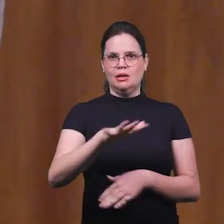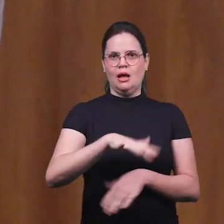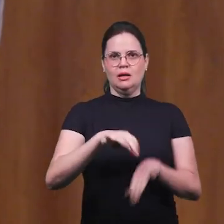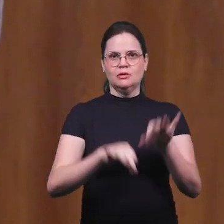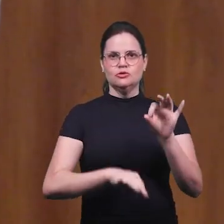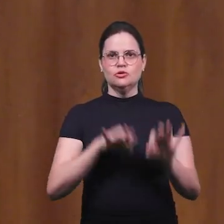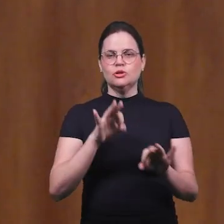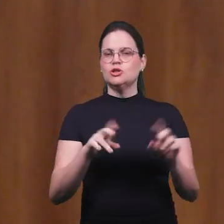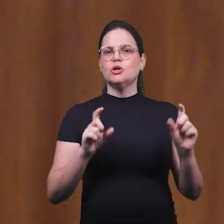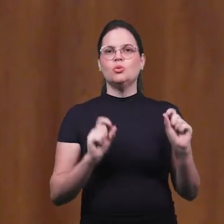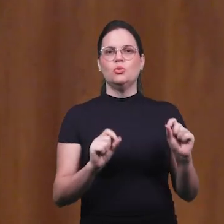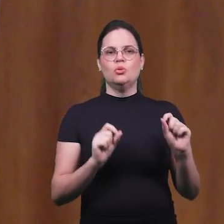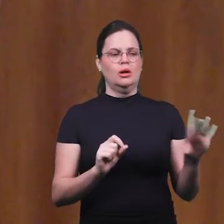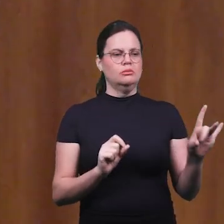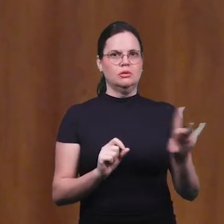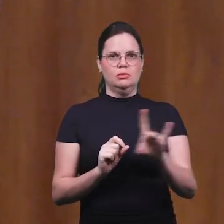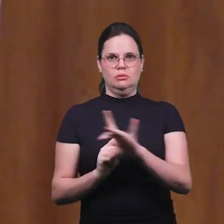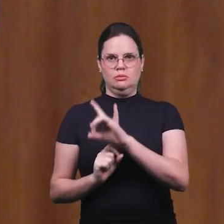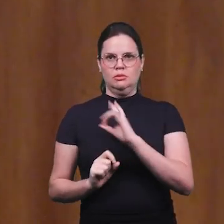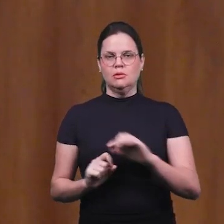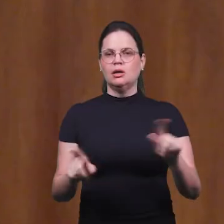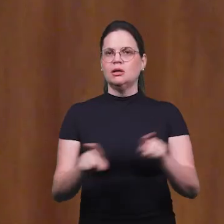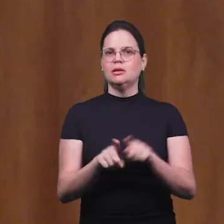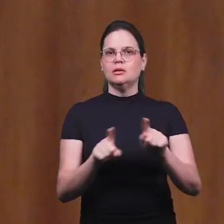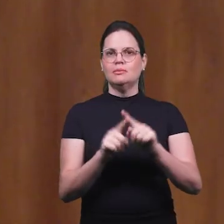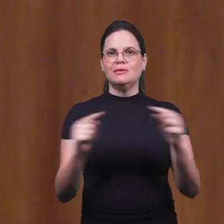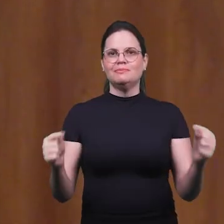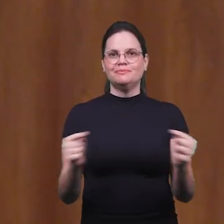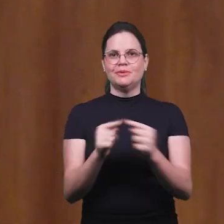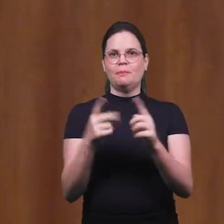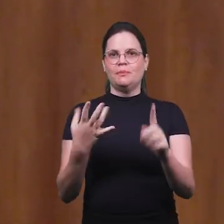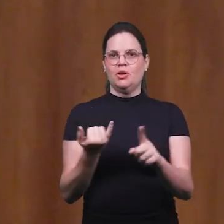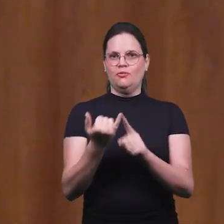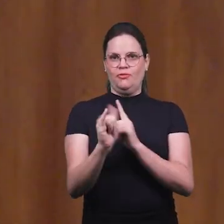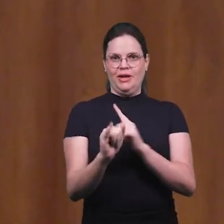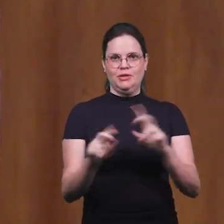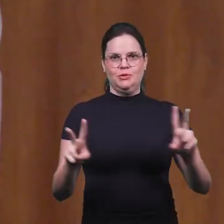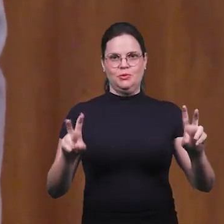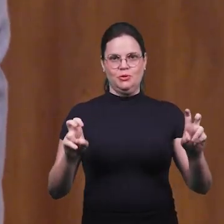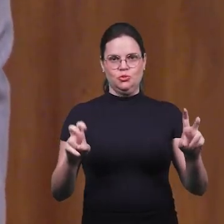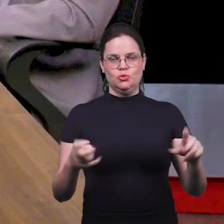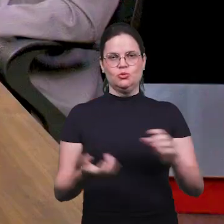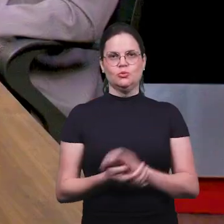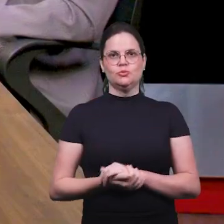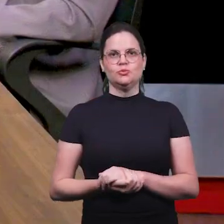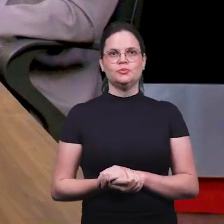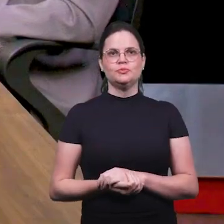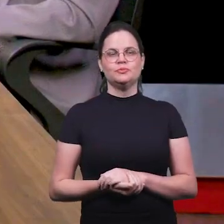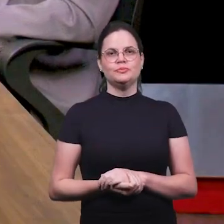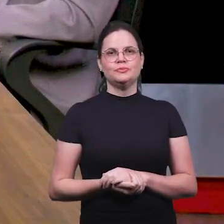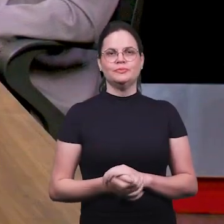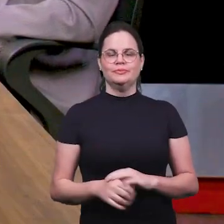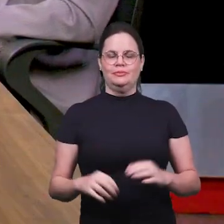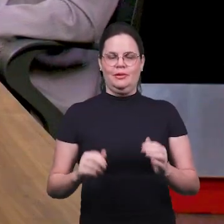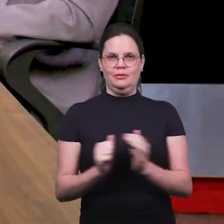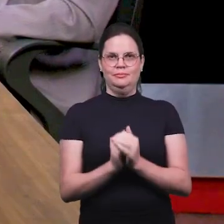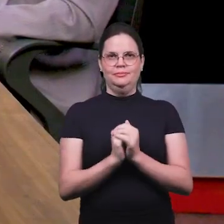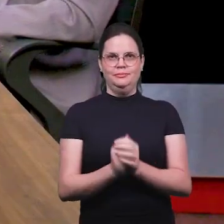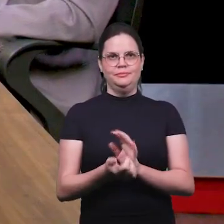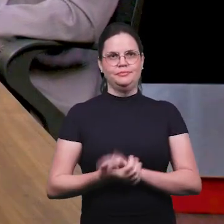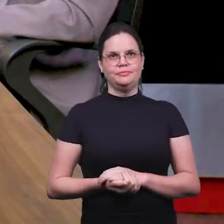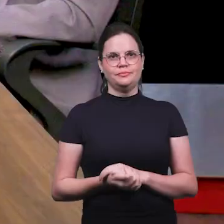mesmo tempo que já aplicações proféticas nós podemos fazer em torno desses aspectos. Amém. Nós temos